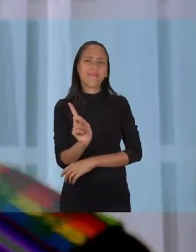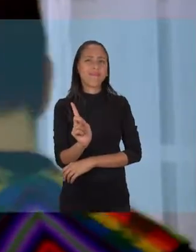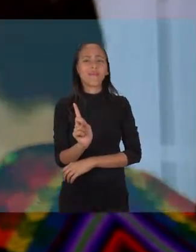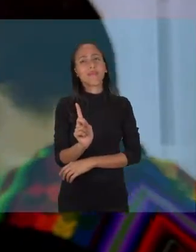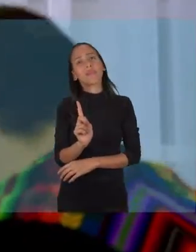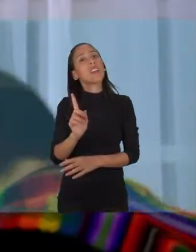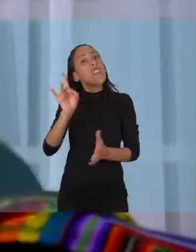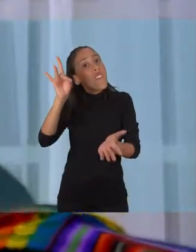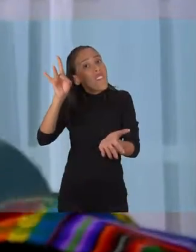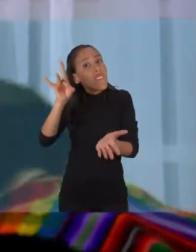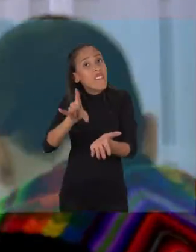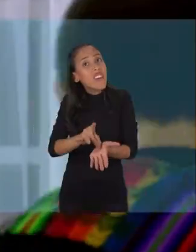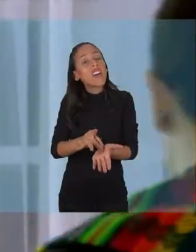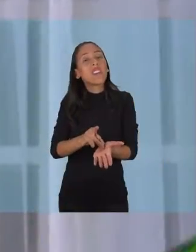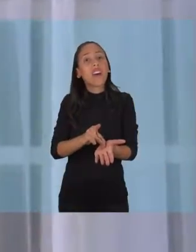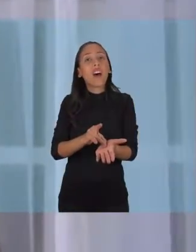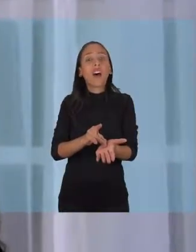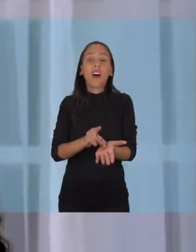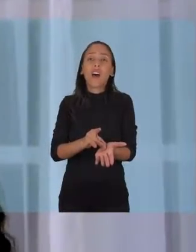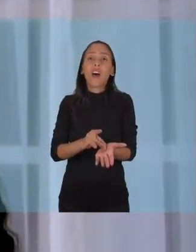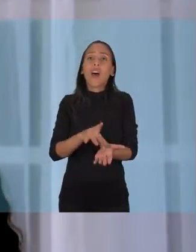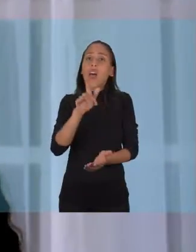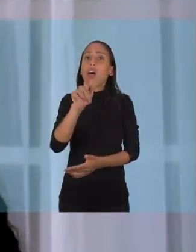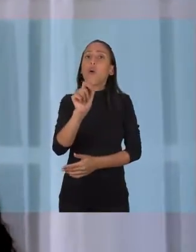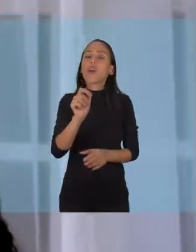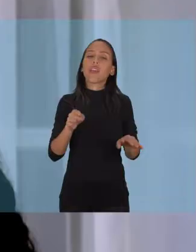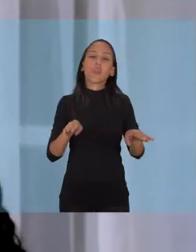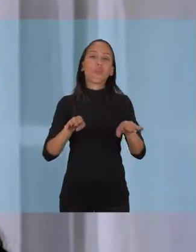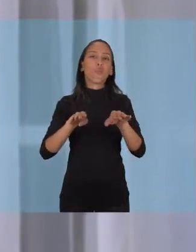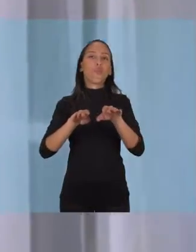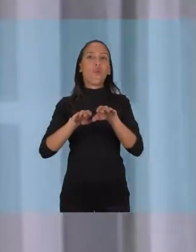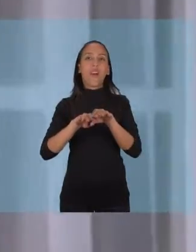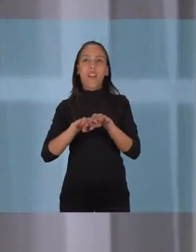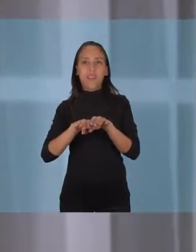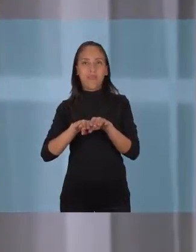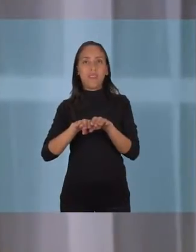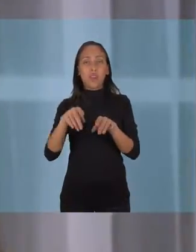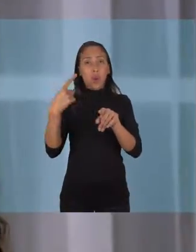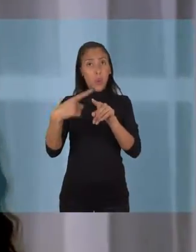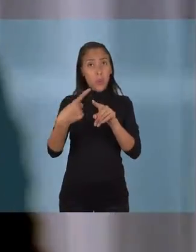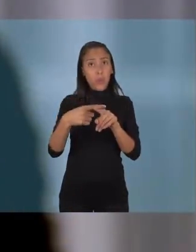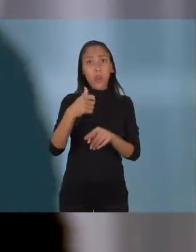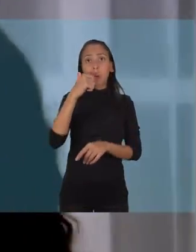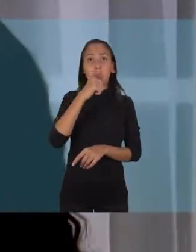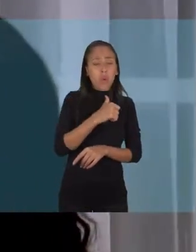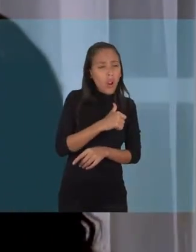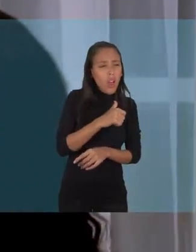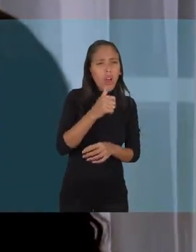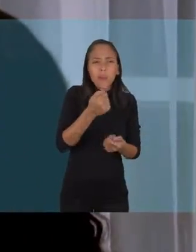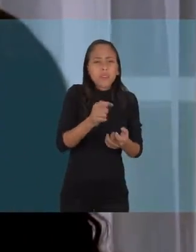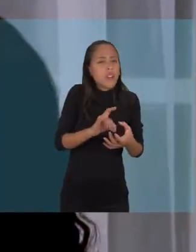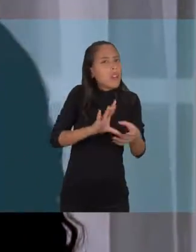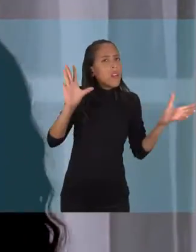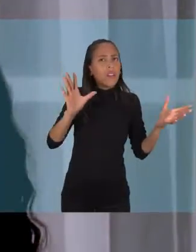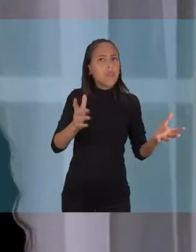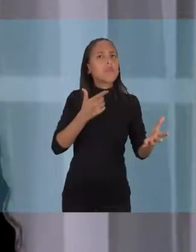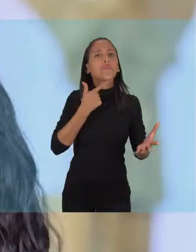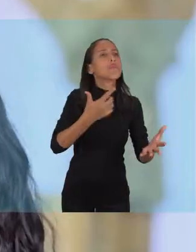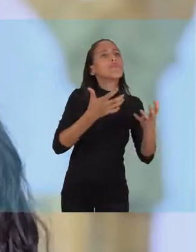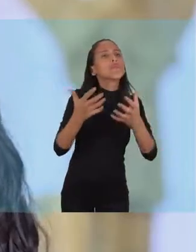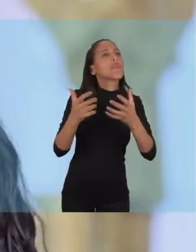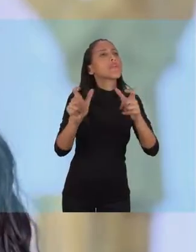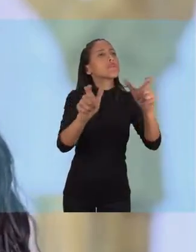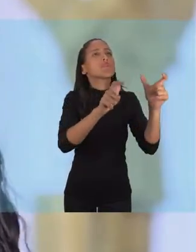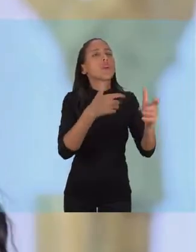verdadeiro lance da coisa é igualdade. Porque a mulher, o lugar dela é onde ela quiser. Então, a gente sabe que